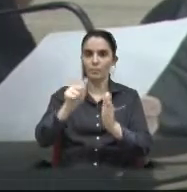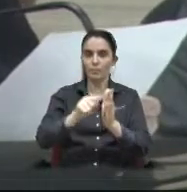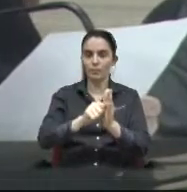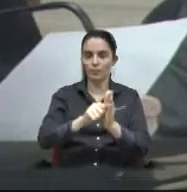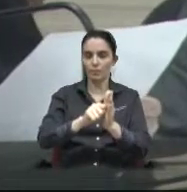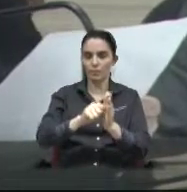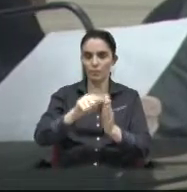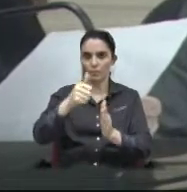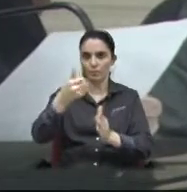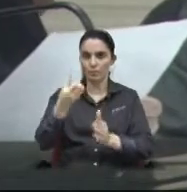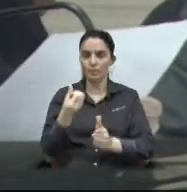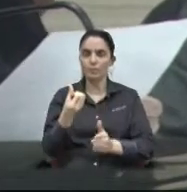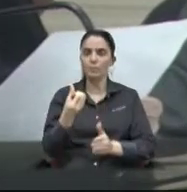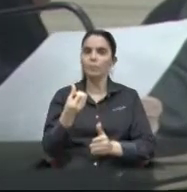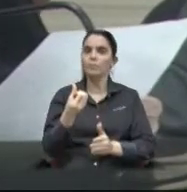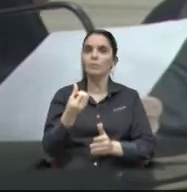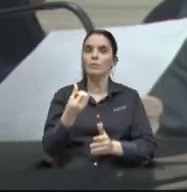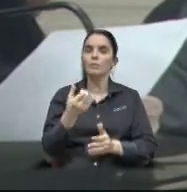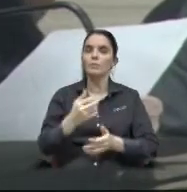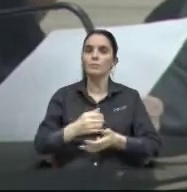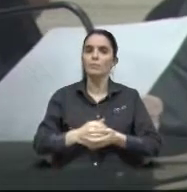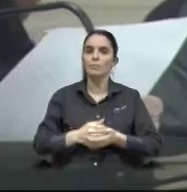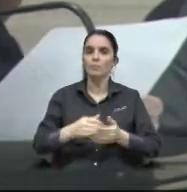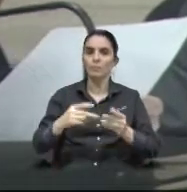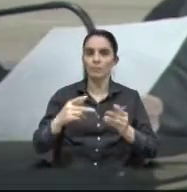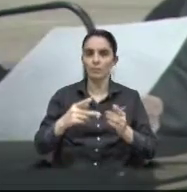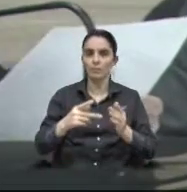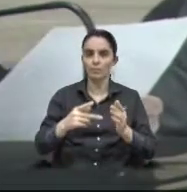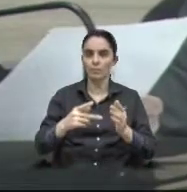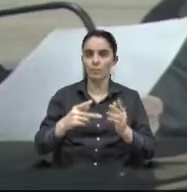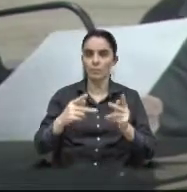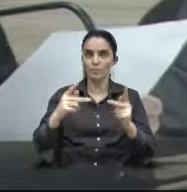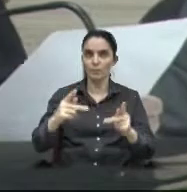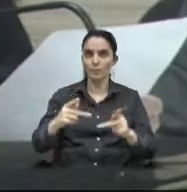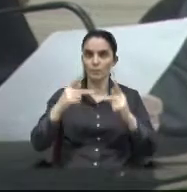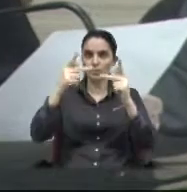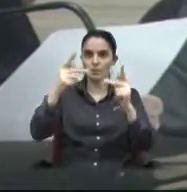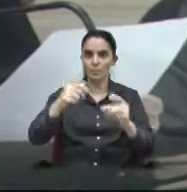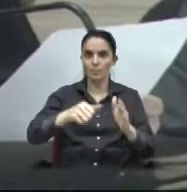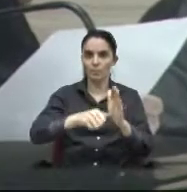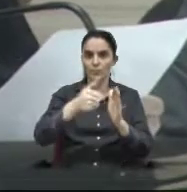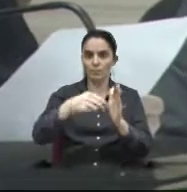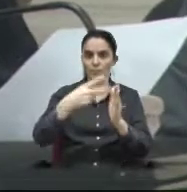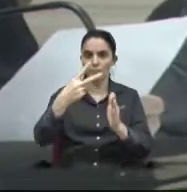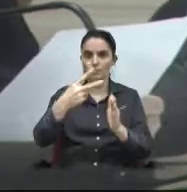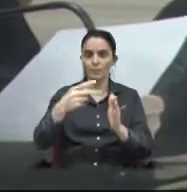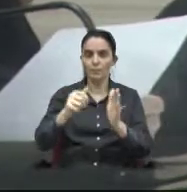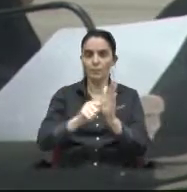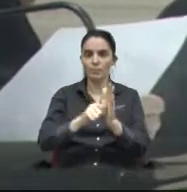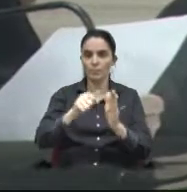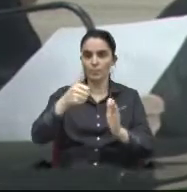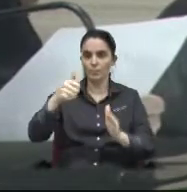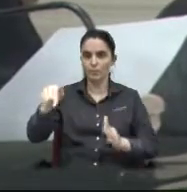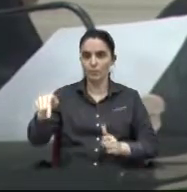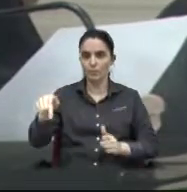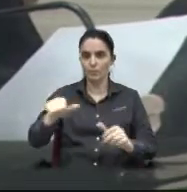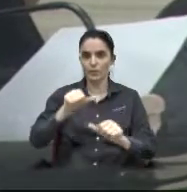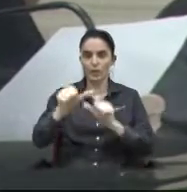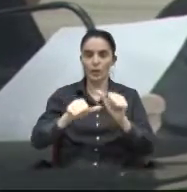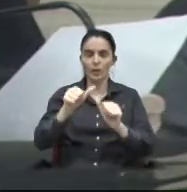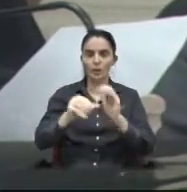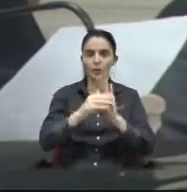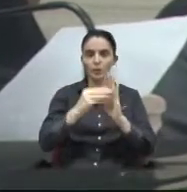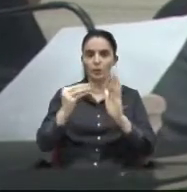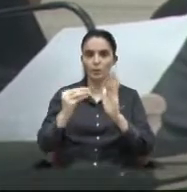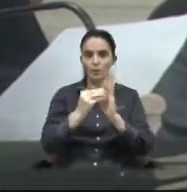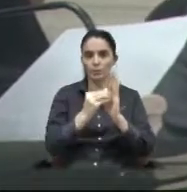artigo 16, parágrafo 1º e 2º do artigo 17, e modifica o caput no